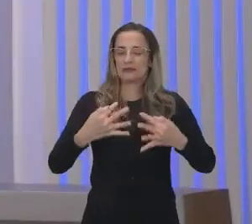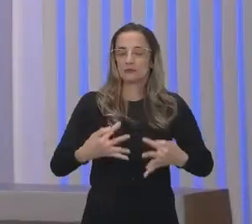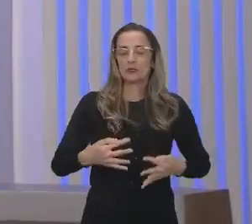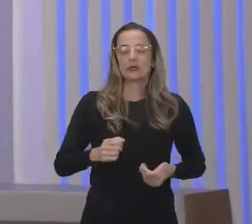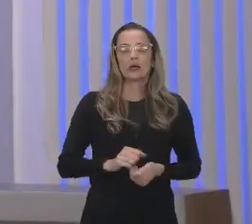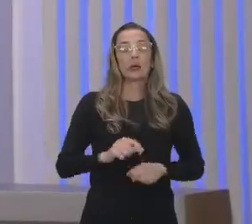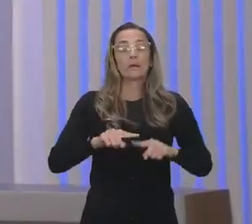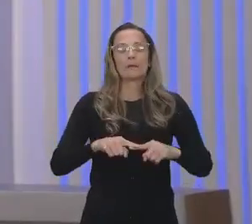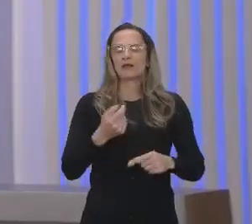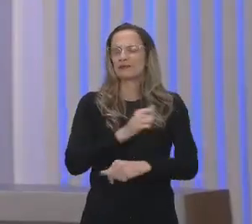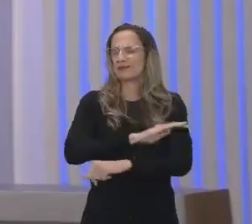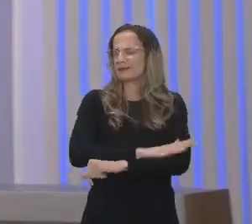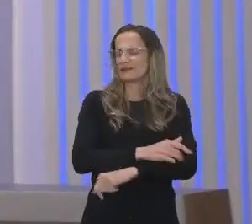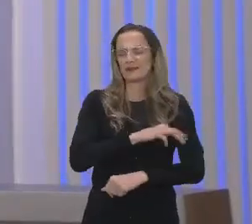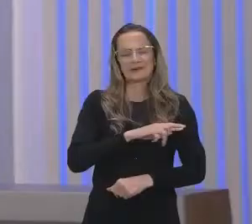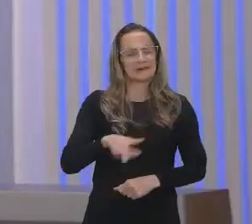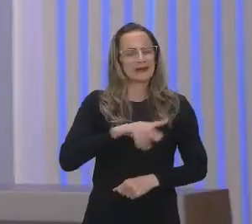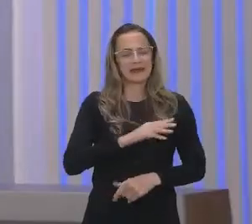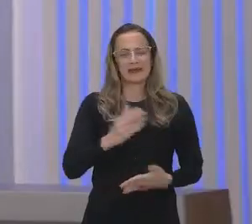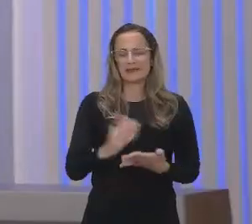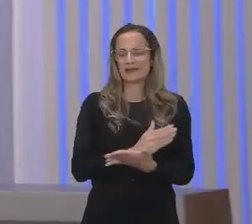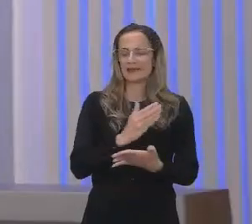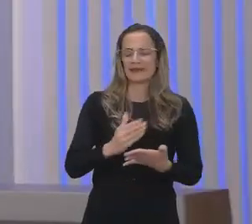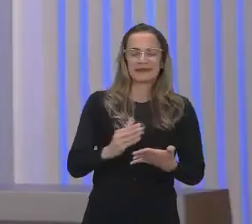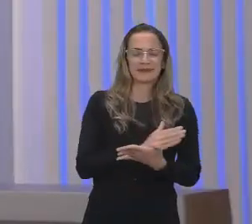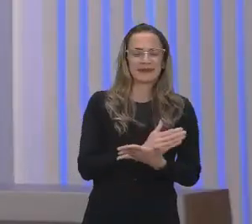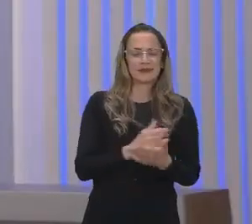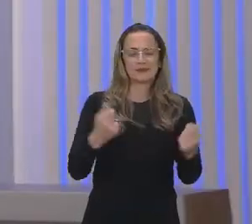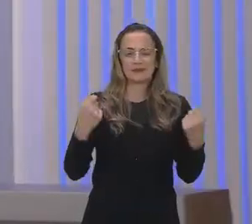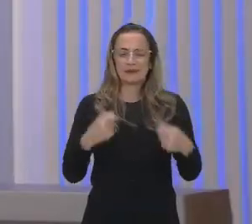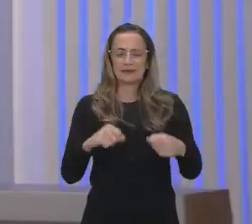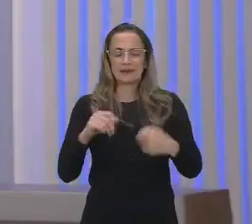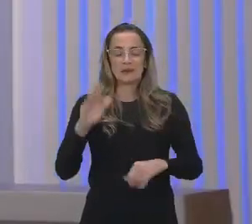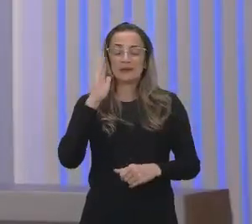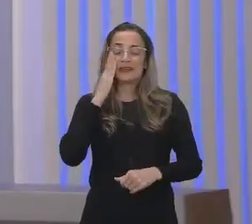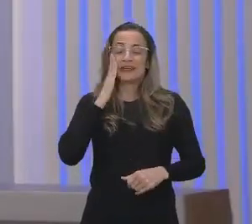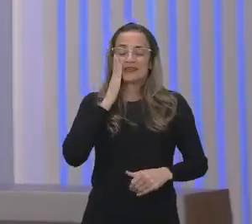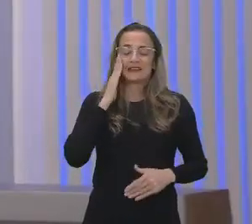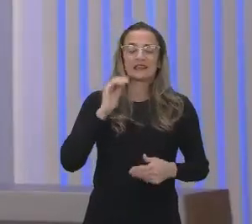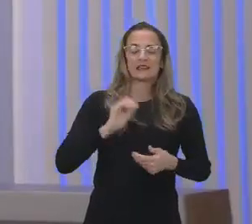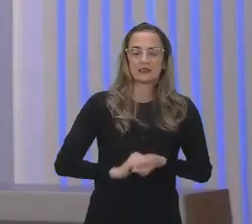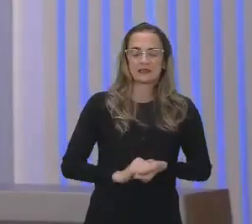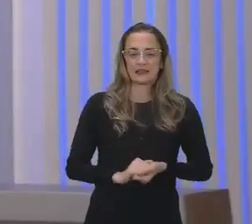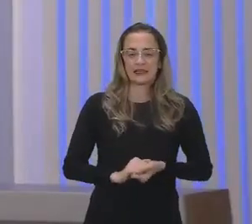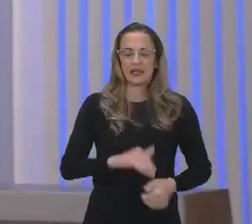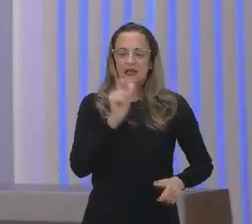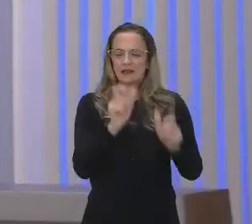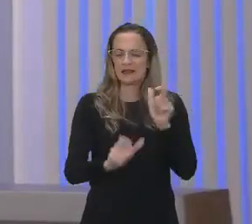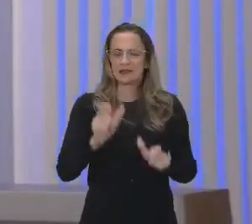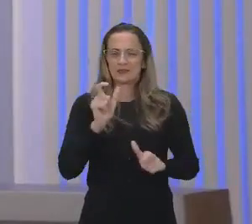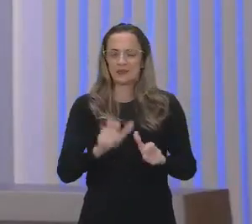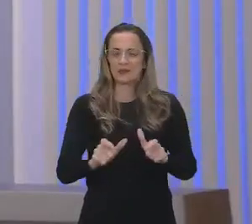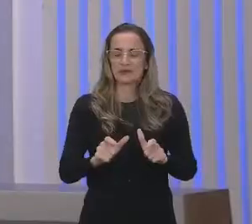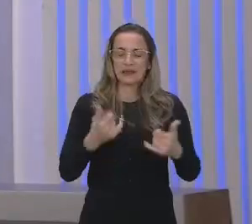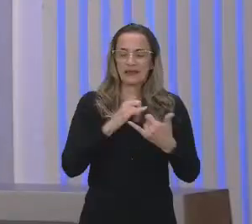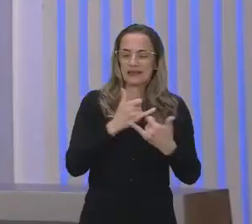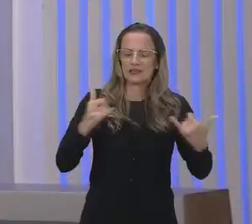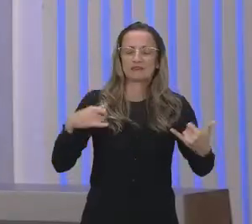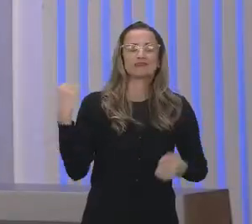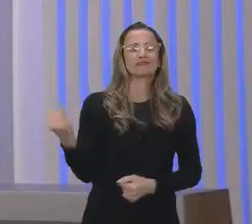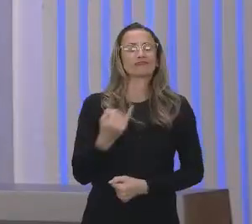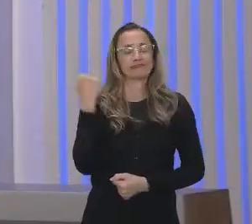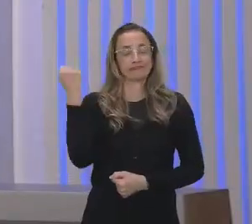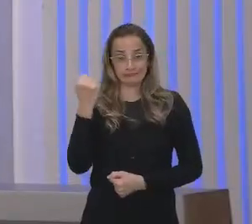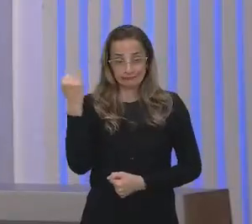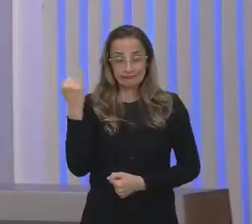não é preconceituosa, é porque às vezes a gente precisa quebrar esse tabu também, né? Acredito eu. As pessoas falam, mas energia é algo super importante.